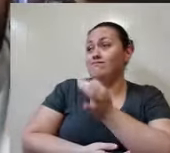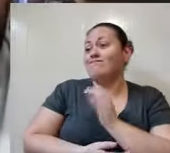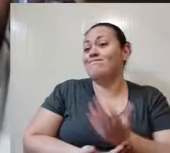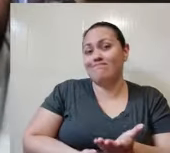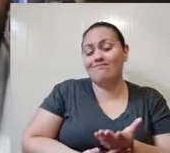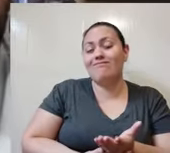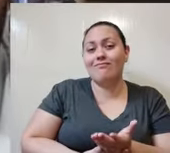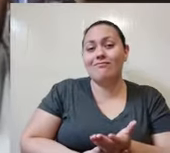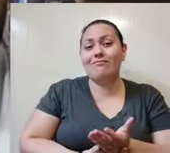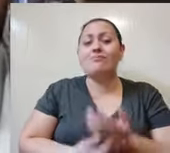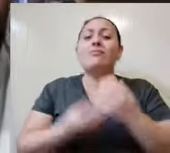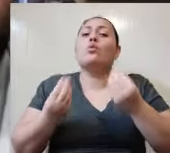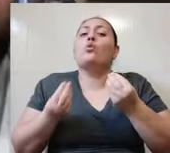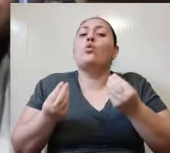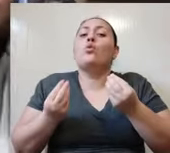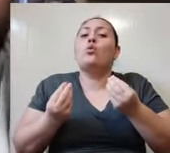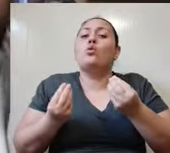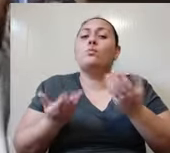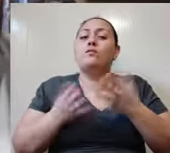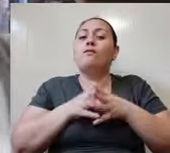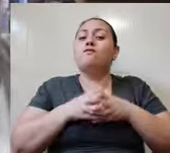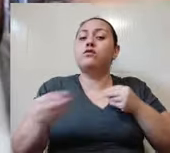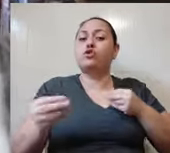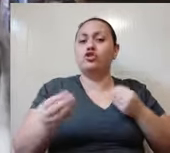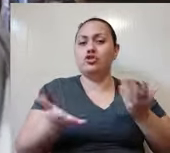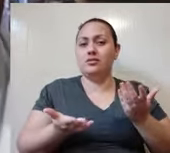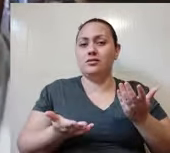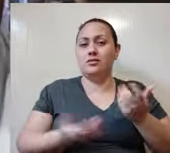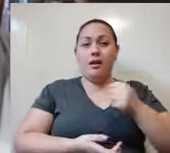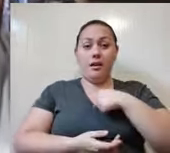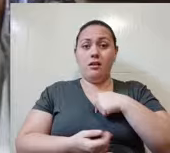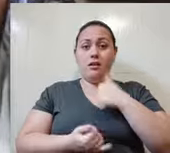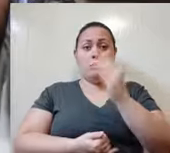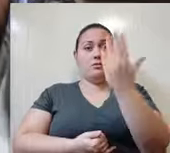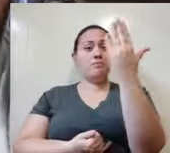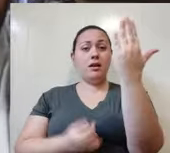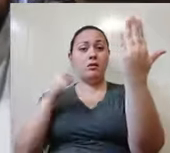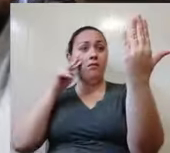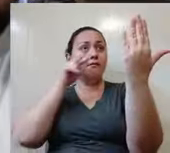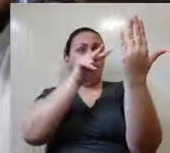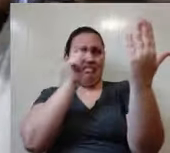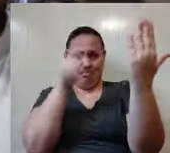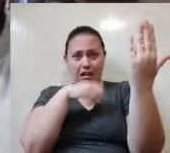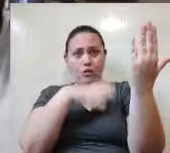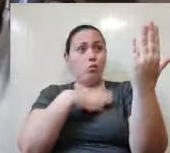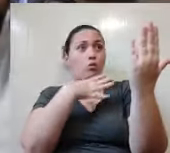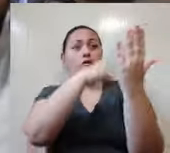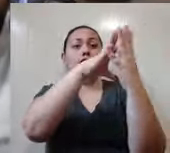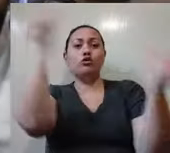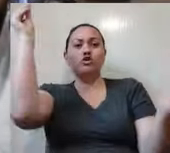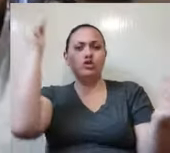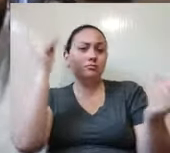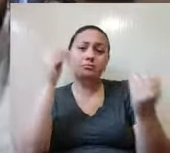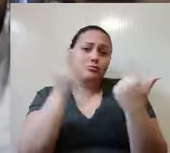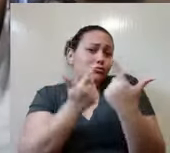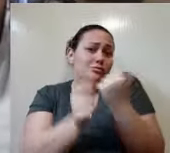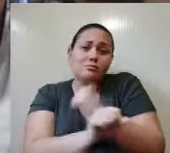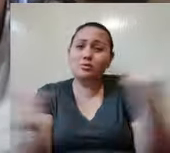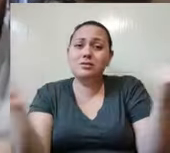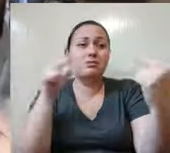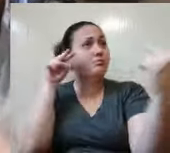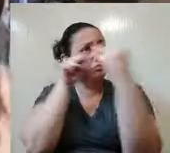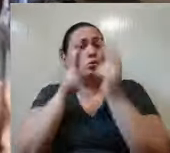tem. É aquela coisa, como é que a gente foge daquela pessoa que a gente enxerga quando se olha no espelho, né? E é interessante a gente parar para pensar